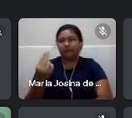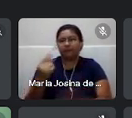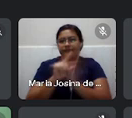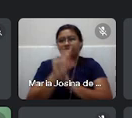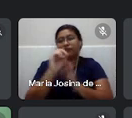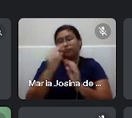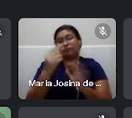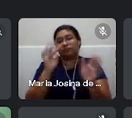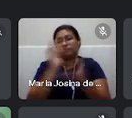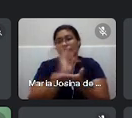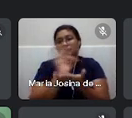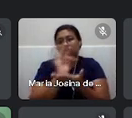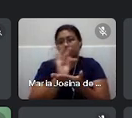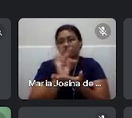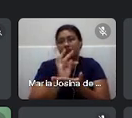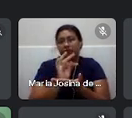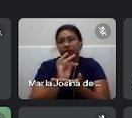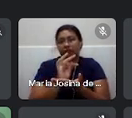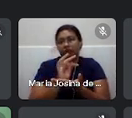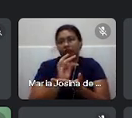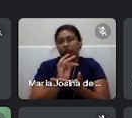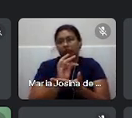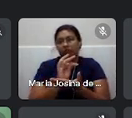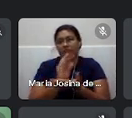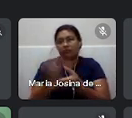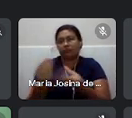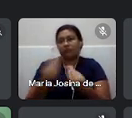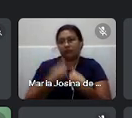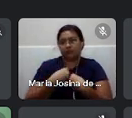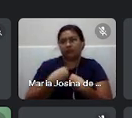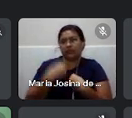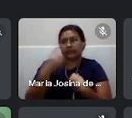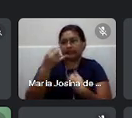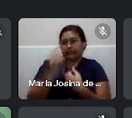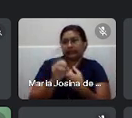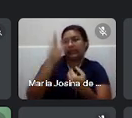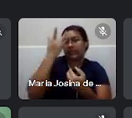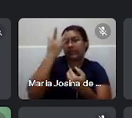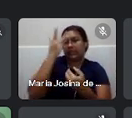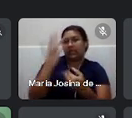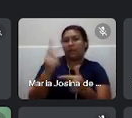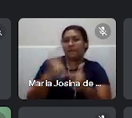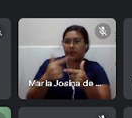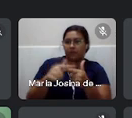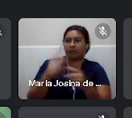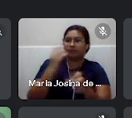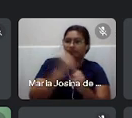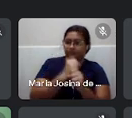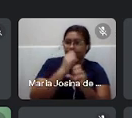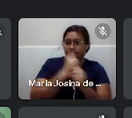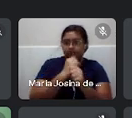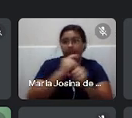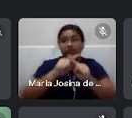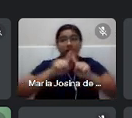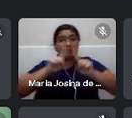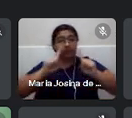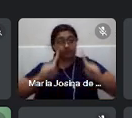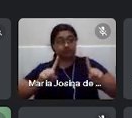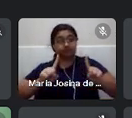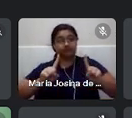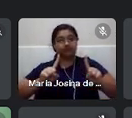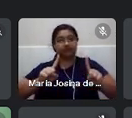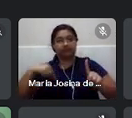que os tutores trazem para mim quando houver algum tipo de problema com nota. Mas de antemão, nós